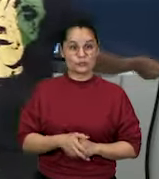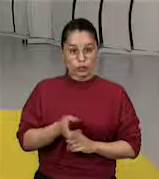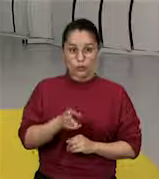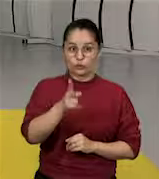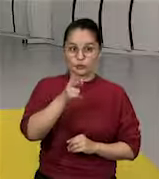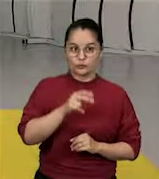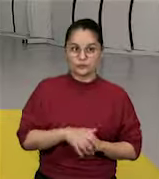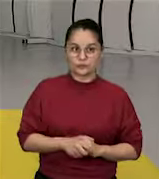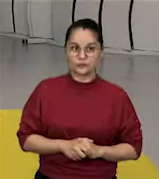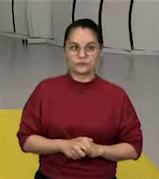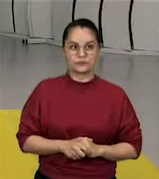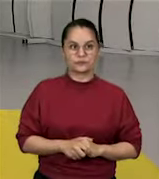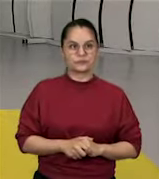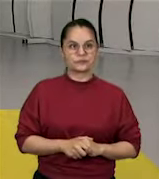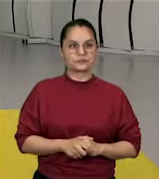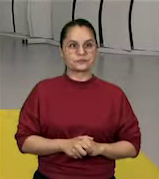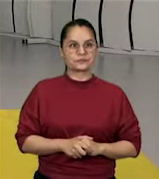Continuando.